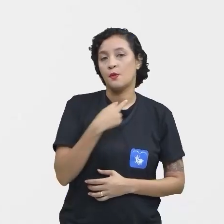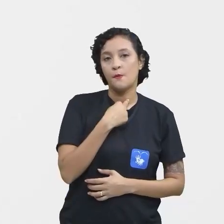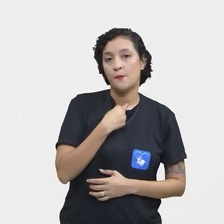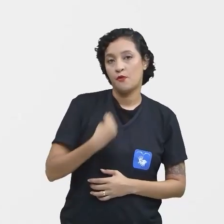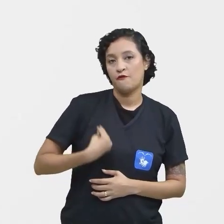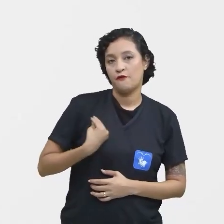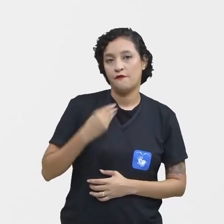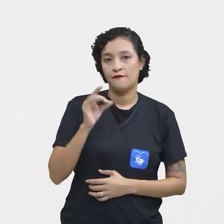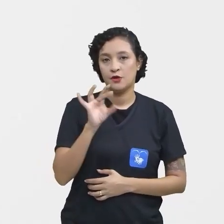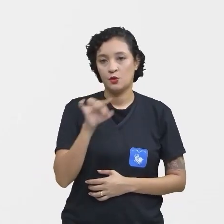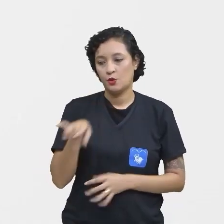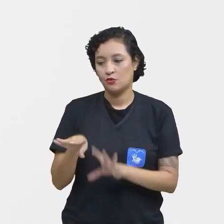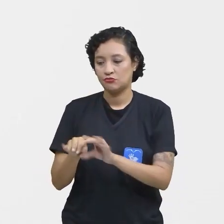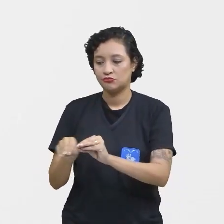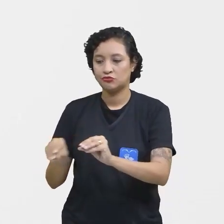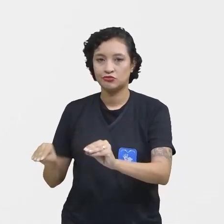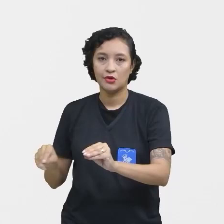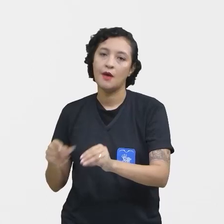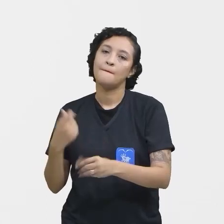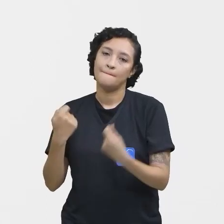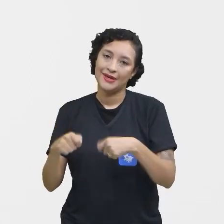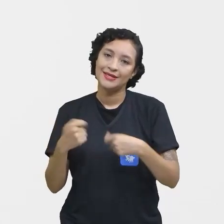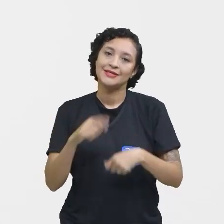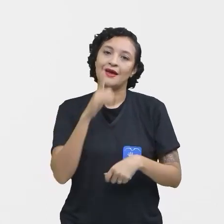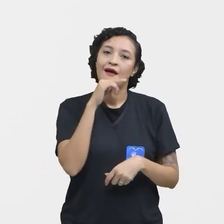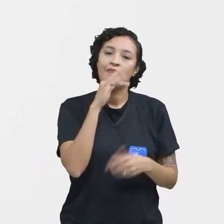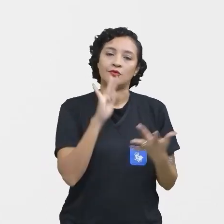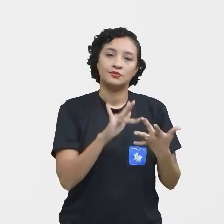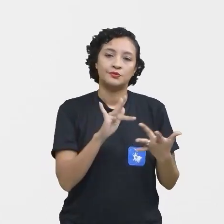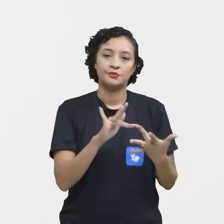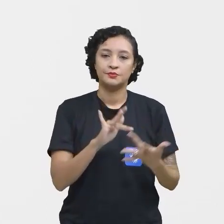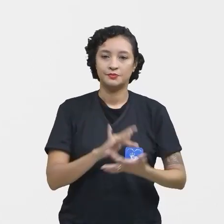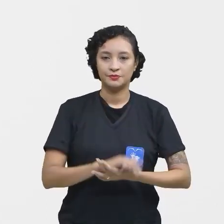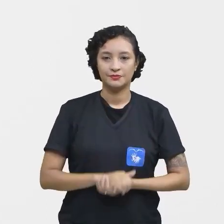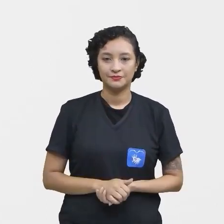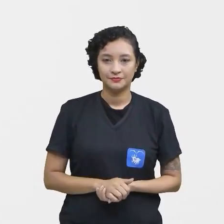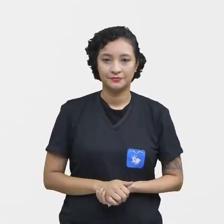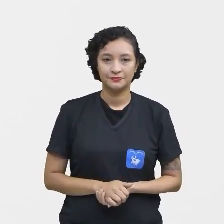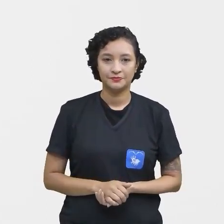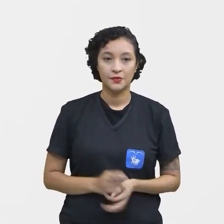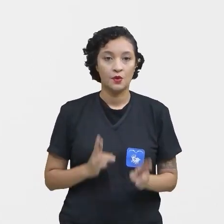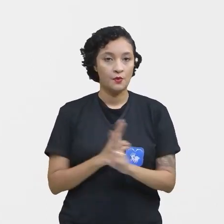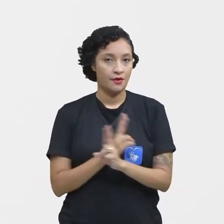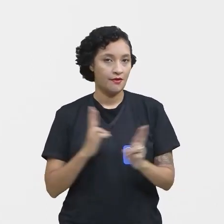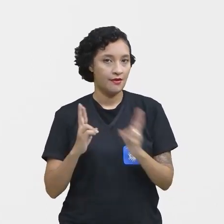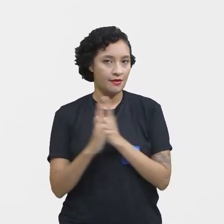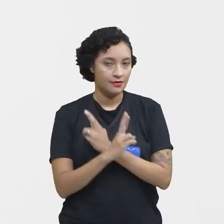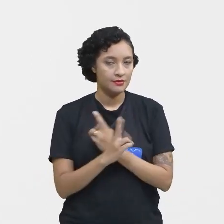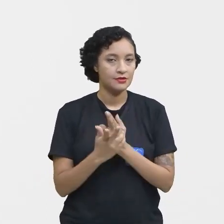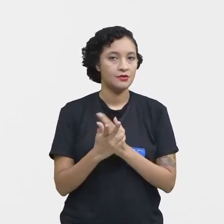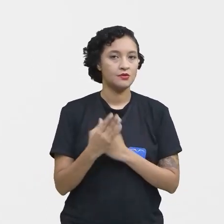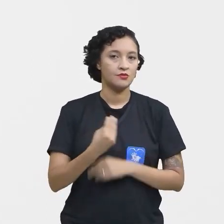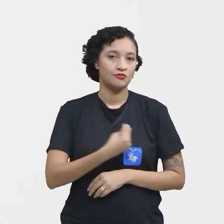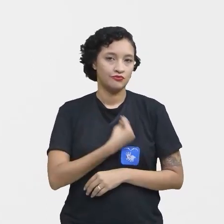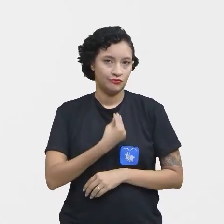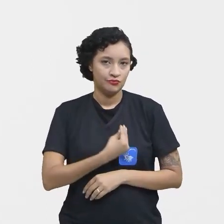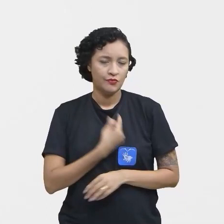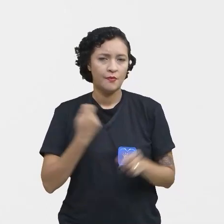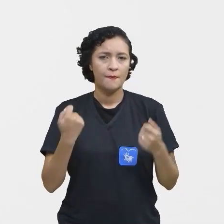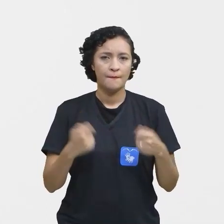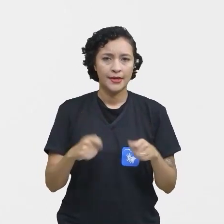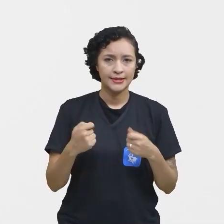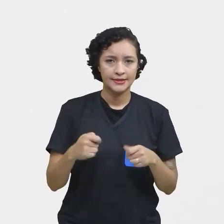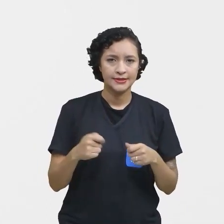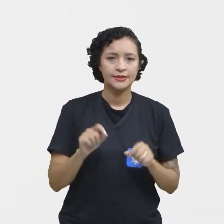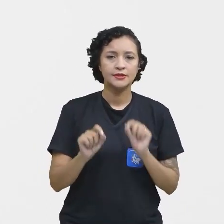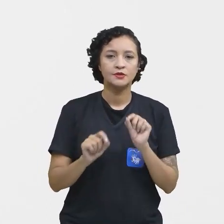água. Então, como eu falei para vocês, a relação dos seres vivos, eles precisam... Sempre tem